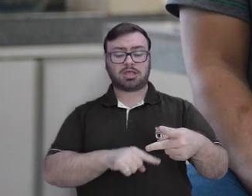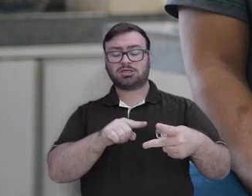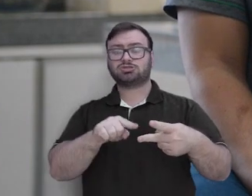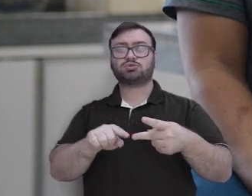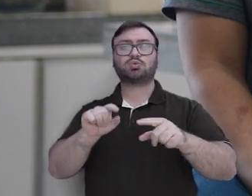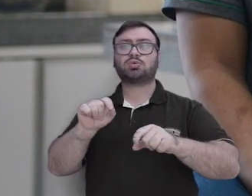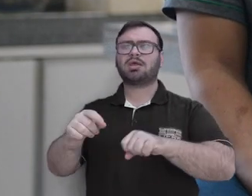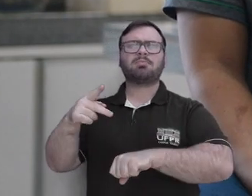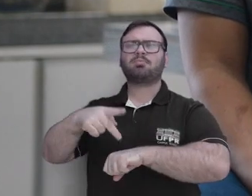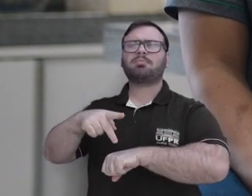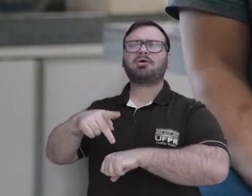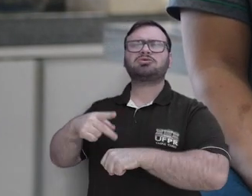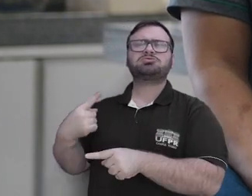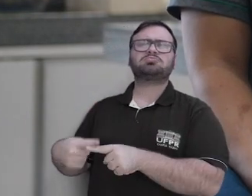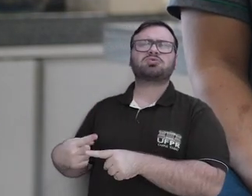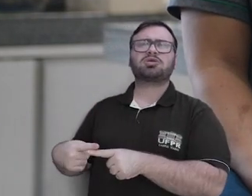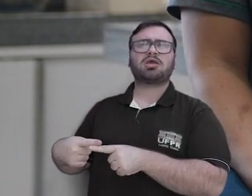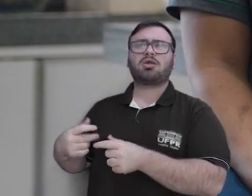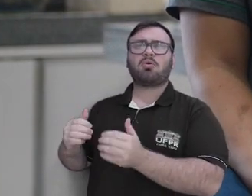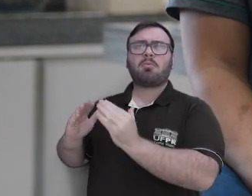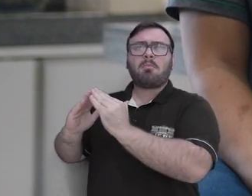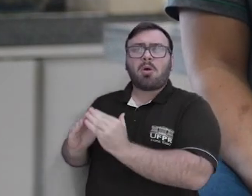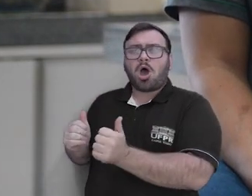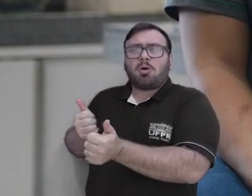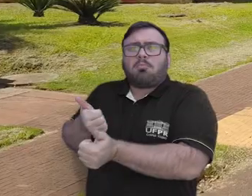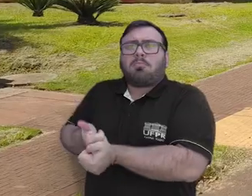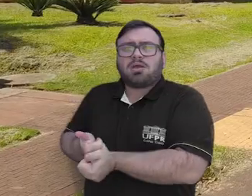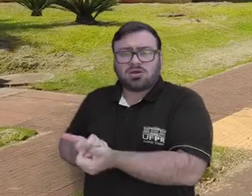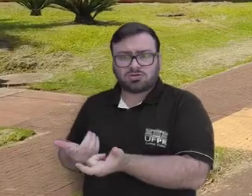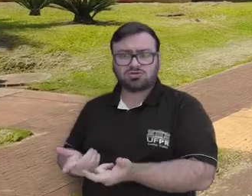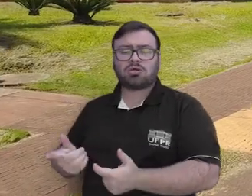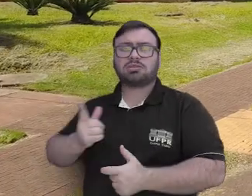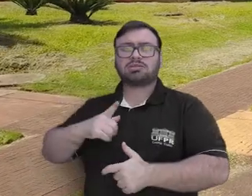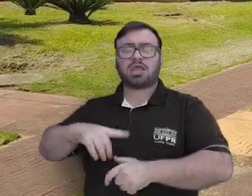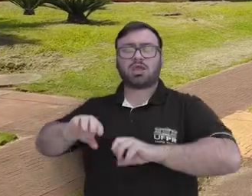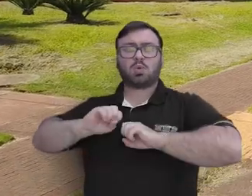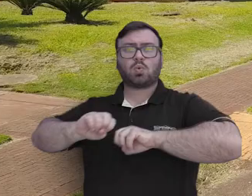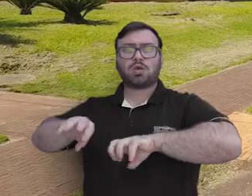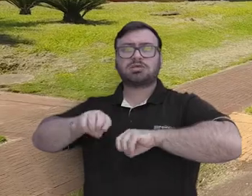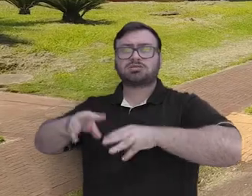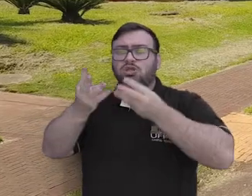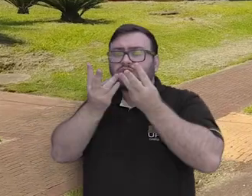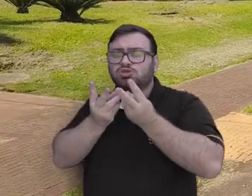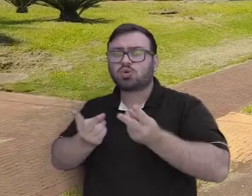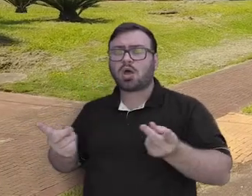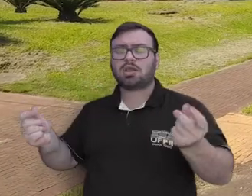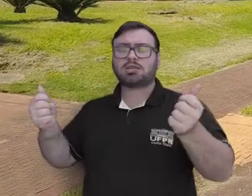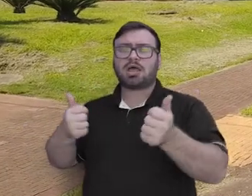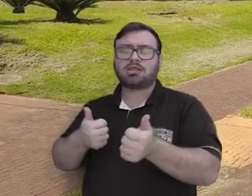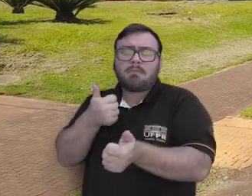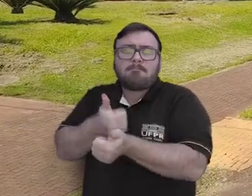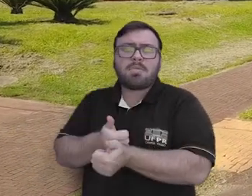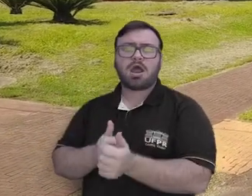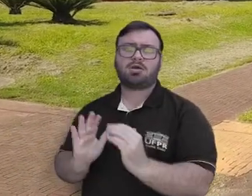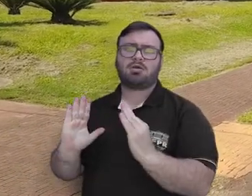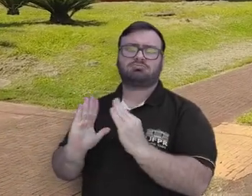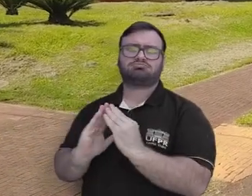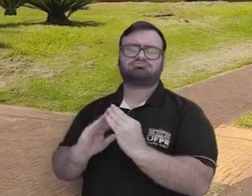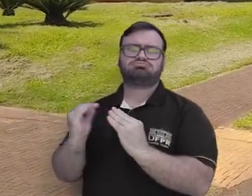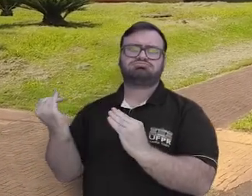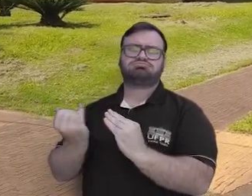porque Palotina? Eu moro aqui do lado, então ter um ensino de qualidade e do lado de casa